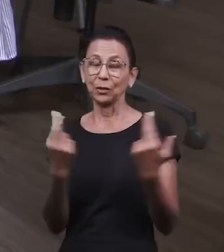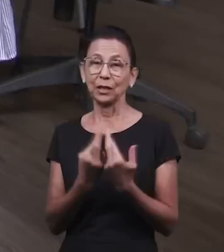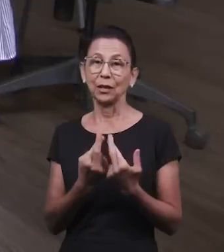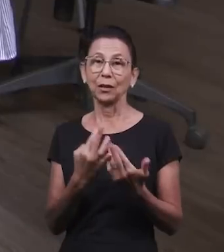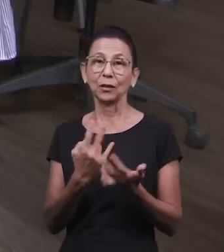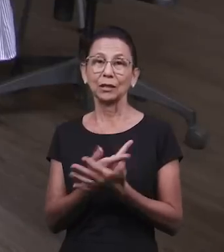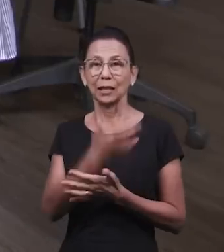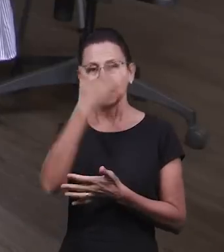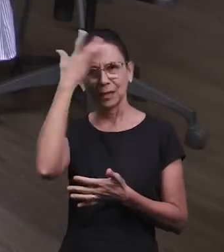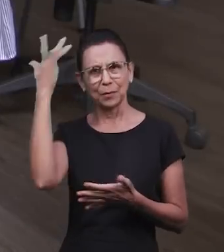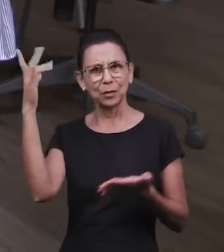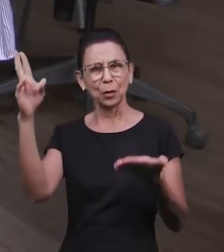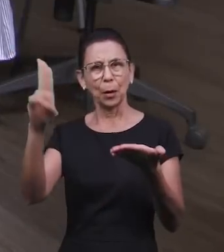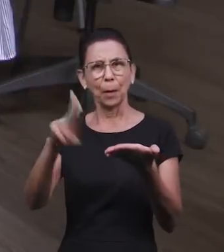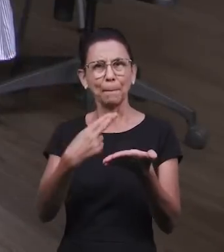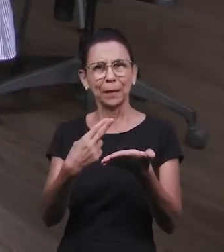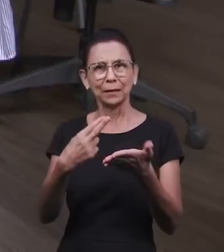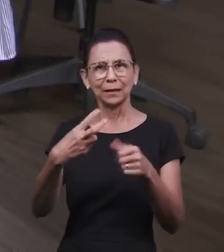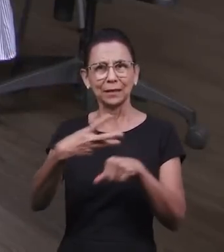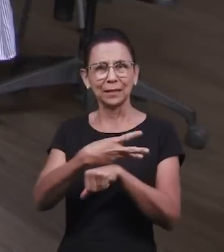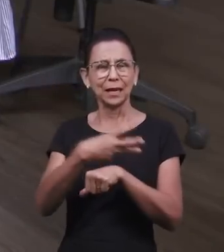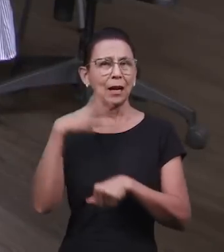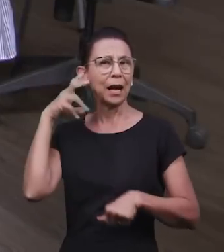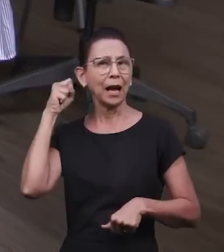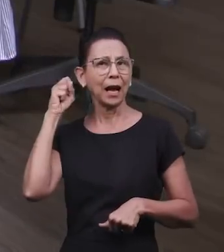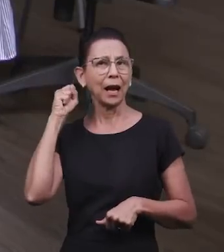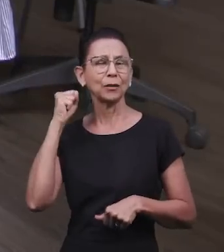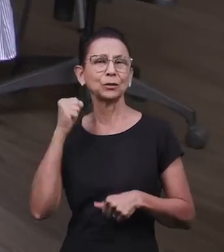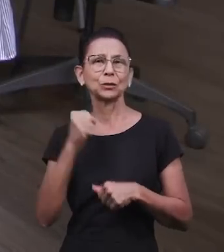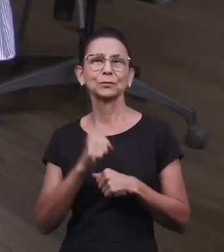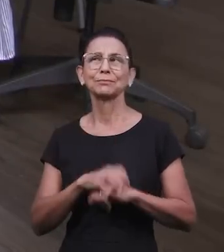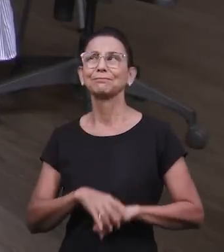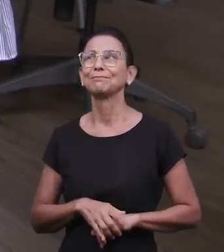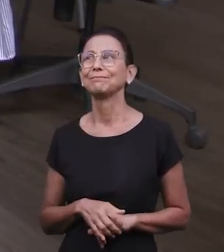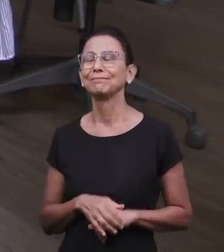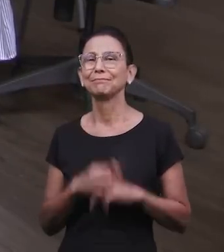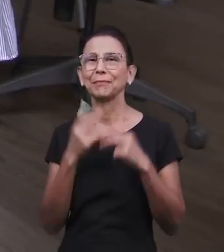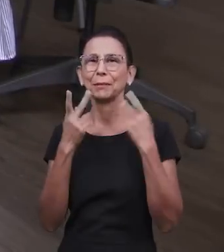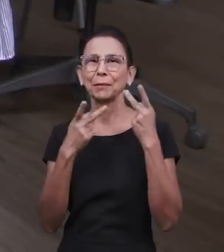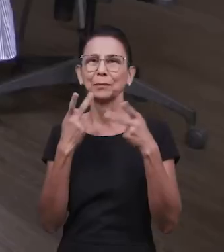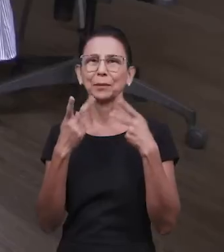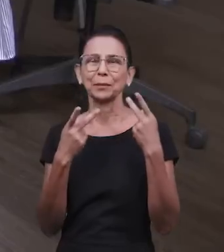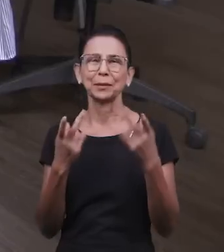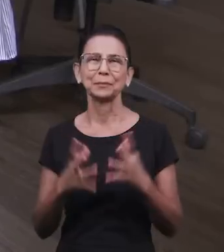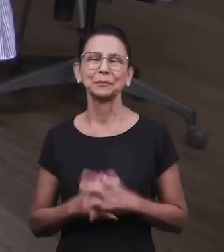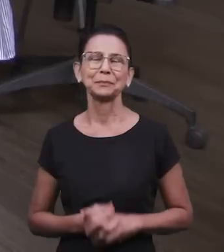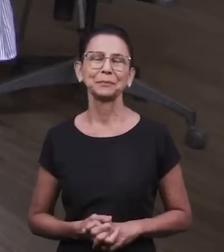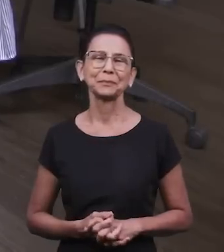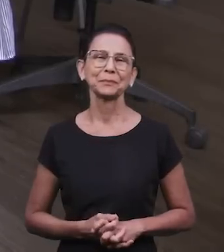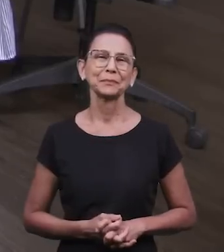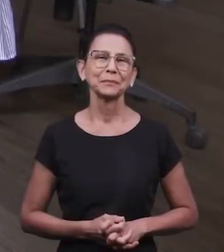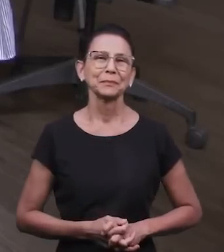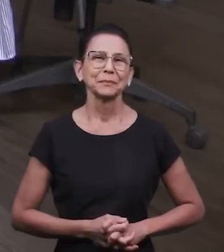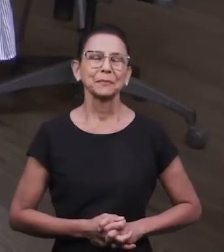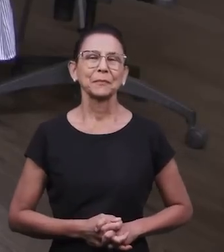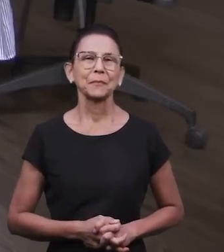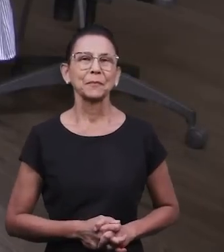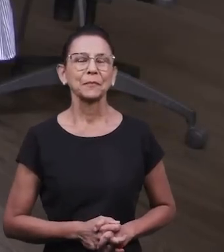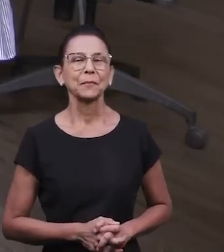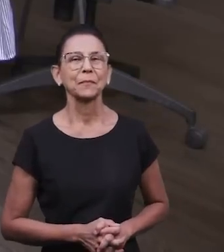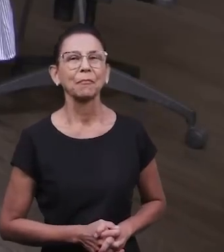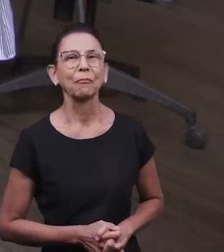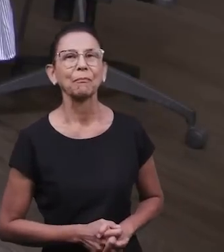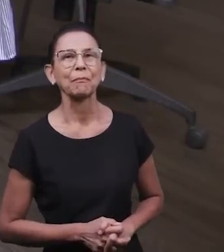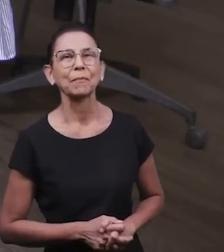transcrevo. Muito e aí bem. eu leio. Bem-vindo à tecnologia. Andréia, como é que está a participação dos nossos jovens aqui? Agora a participação é de